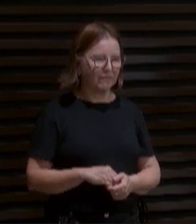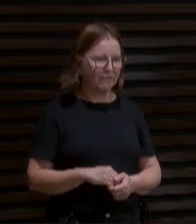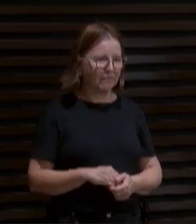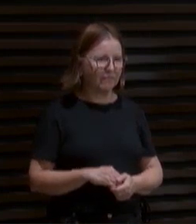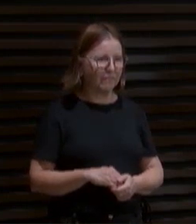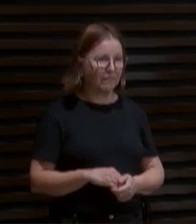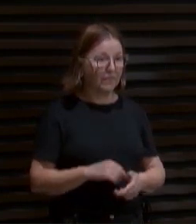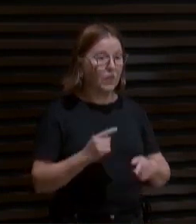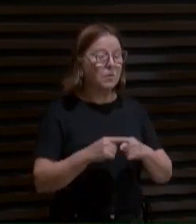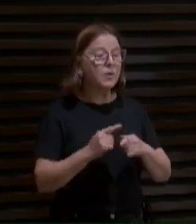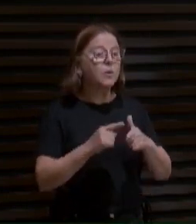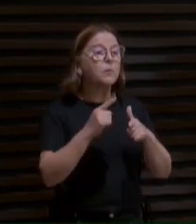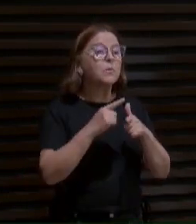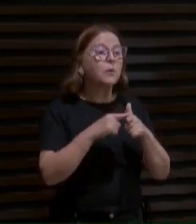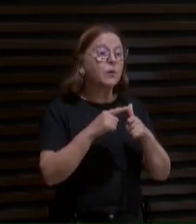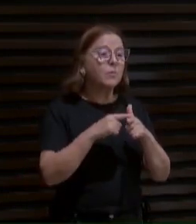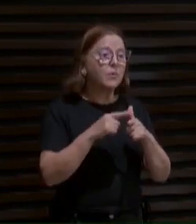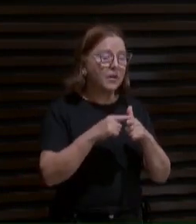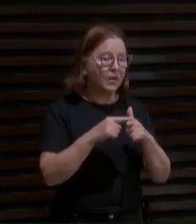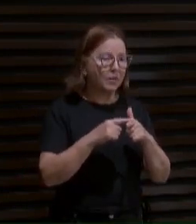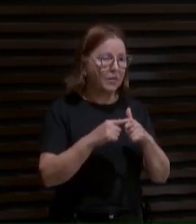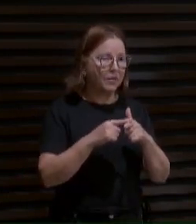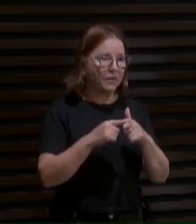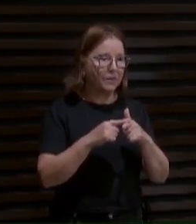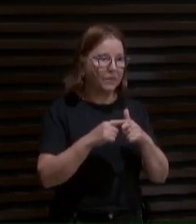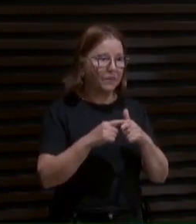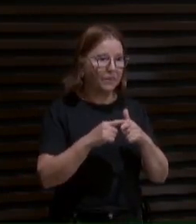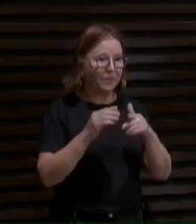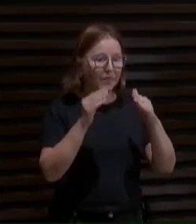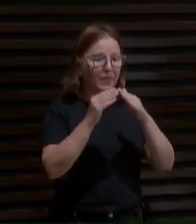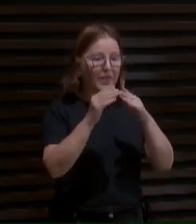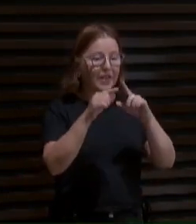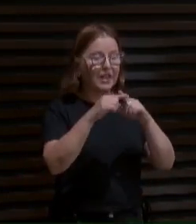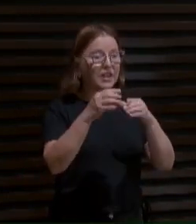Porque o problema aqui é dentro da igreja.